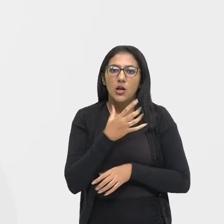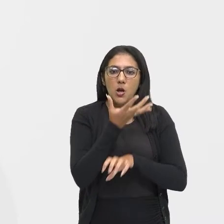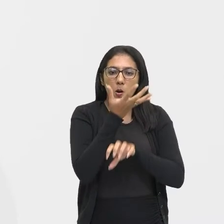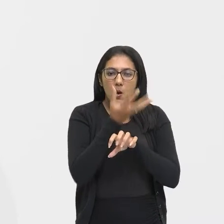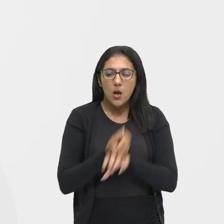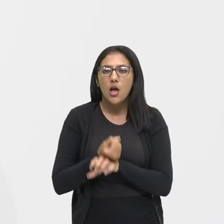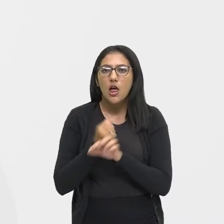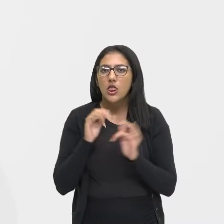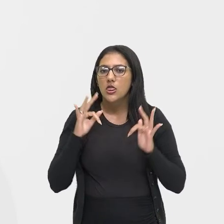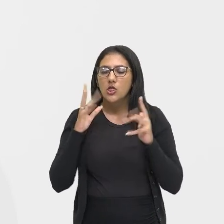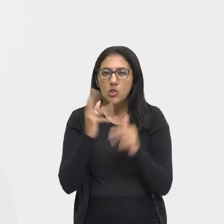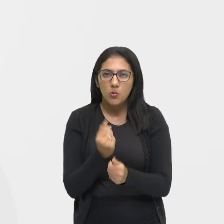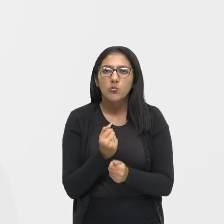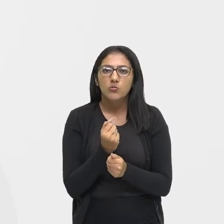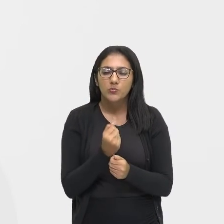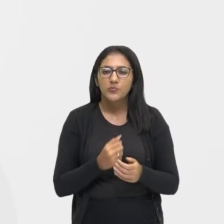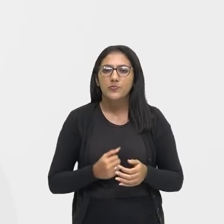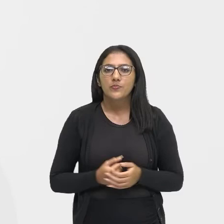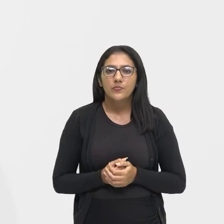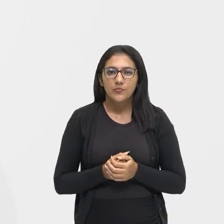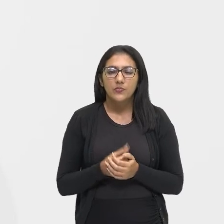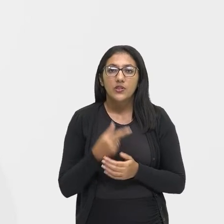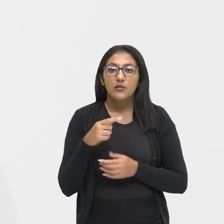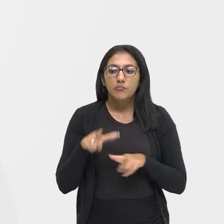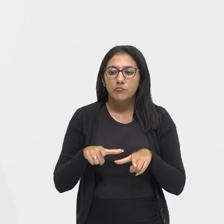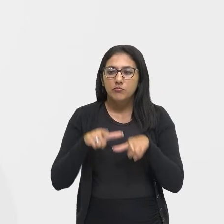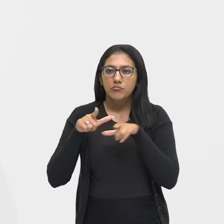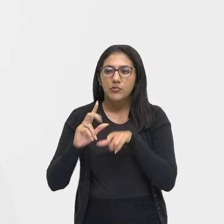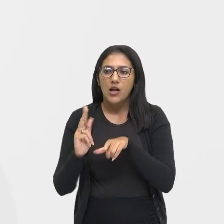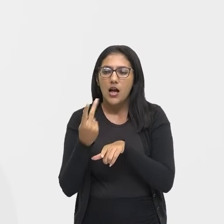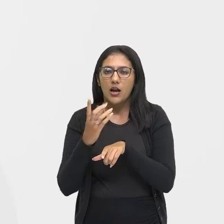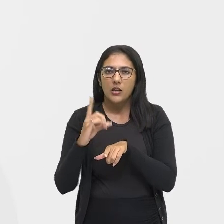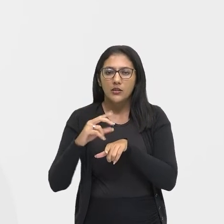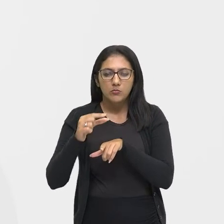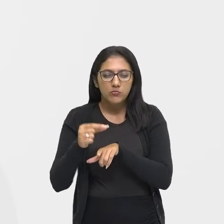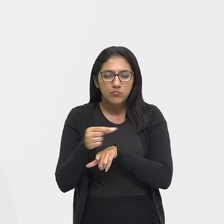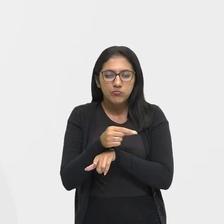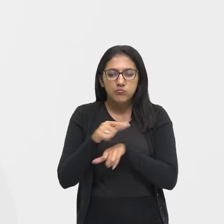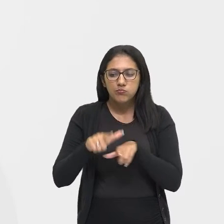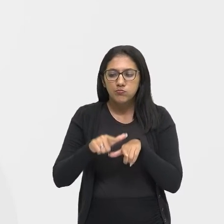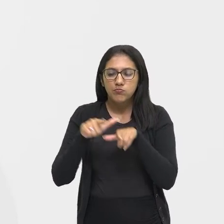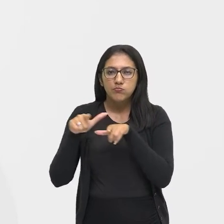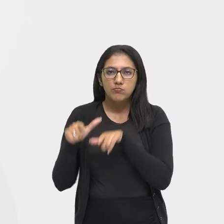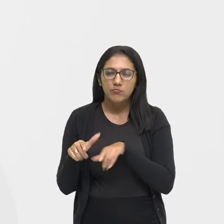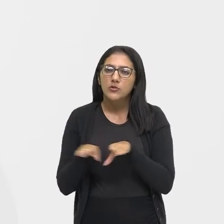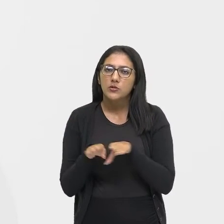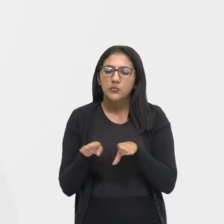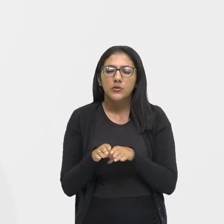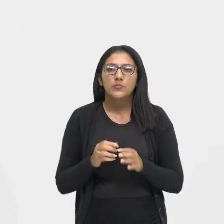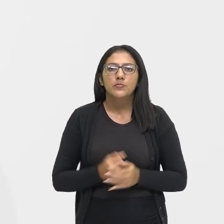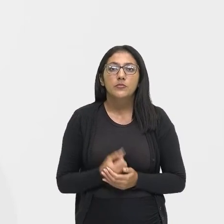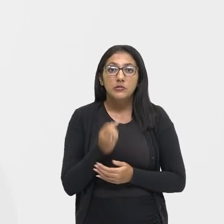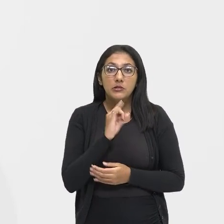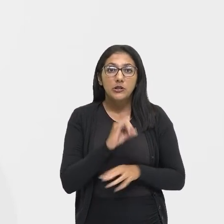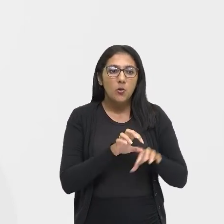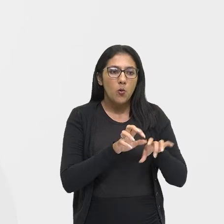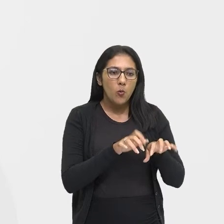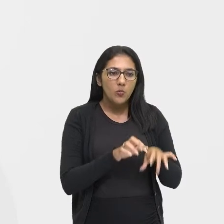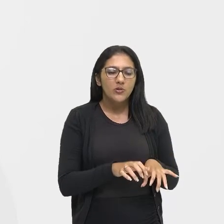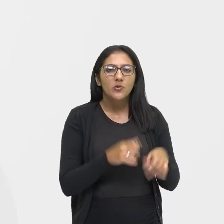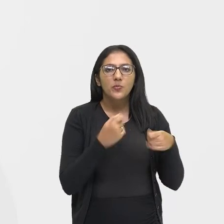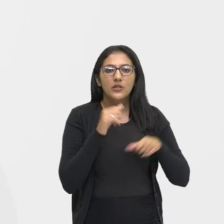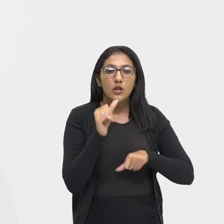equipamentos eletrônicos, portanto, proteja seu hardware, investindo em um estabilizador e